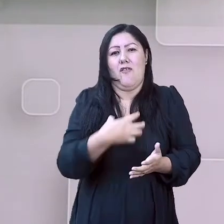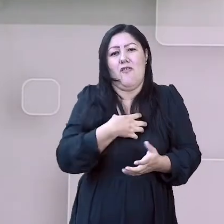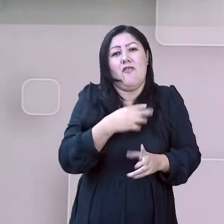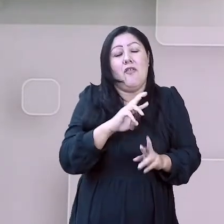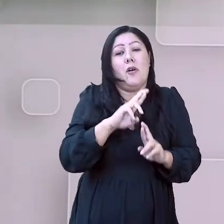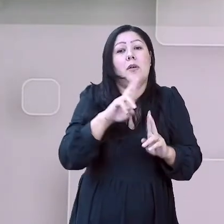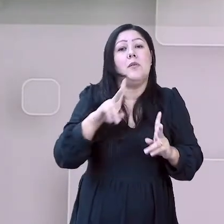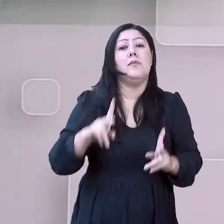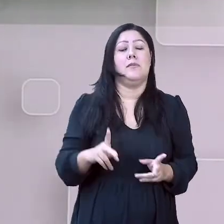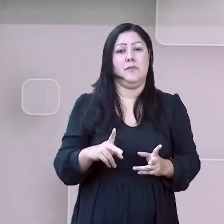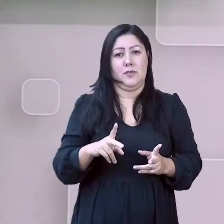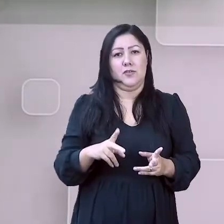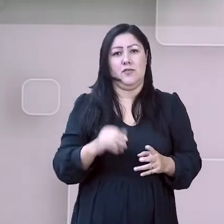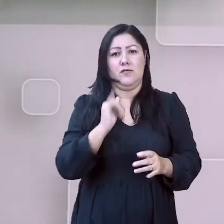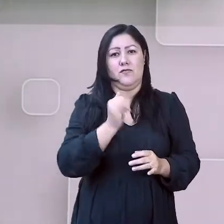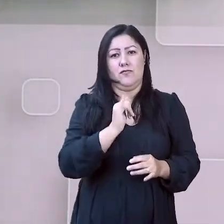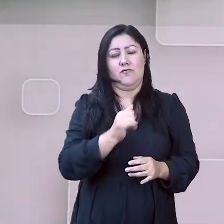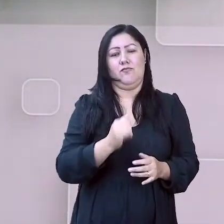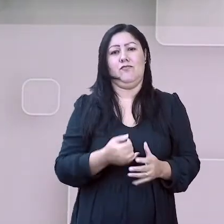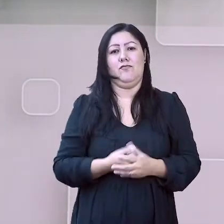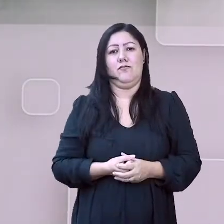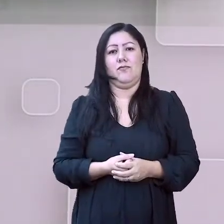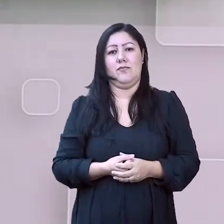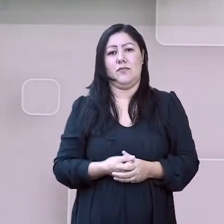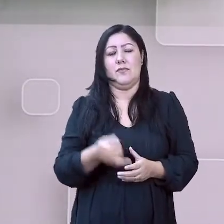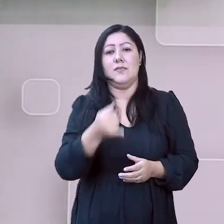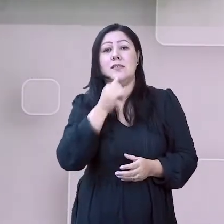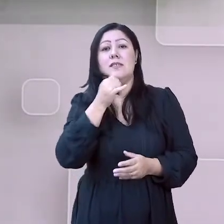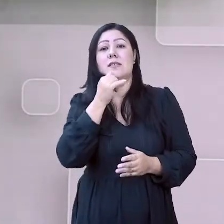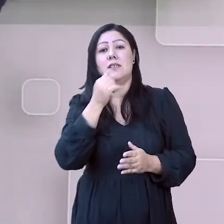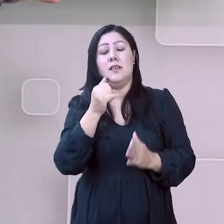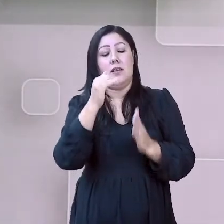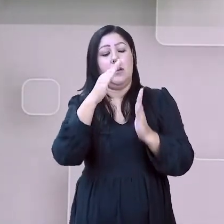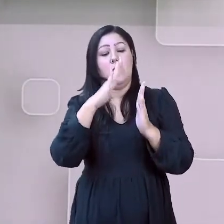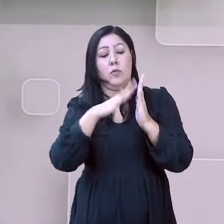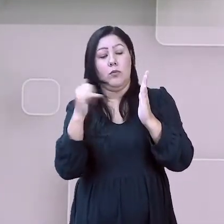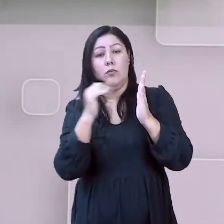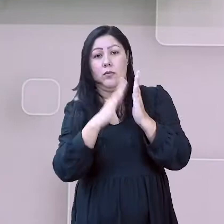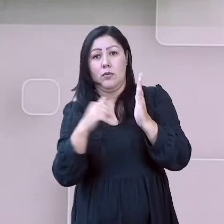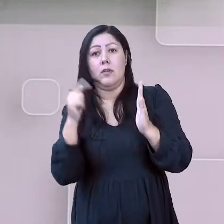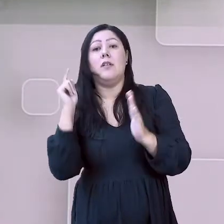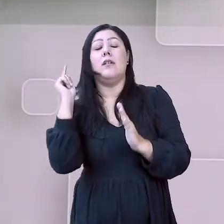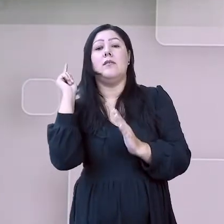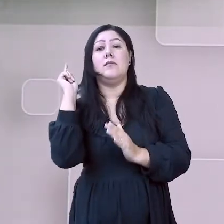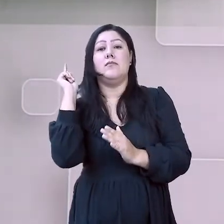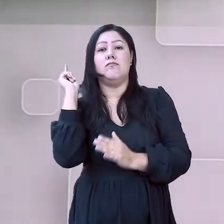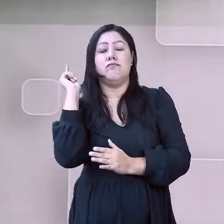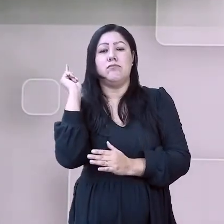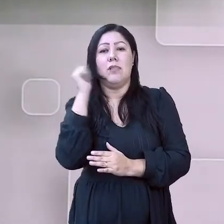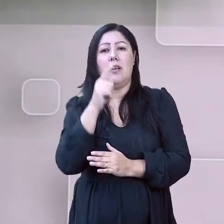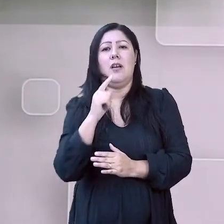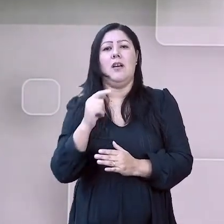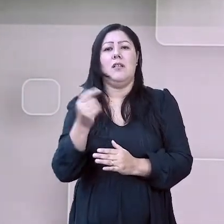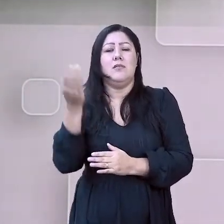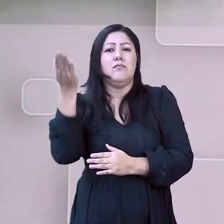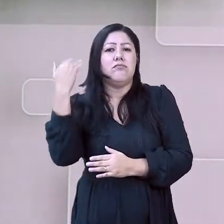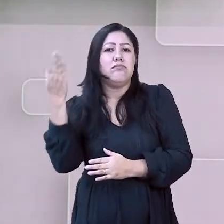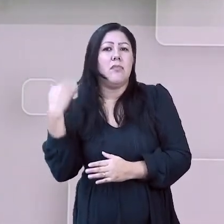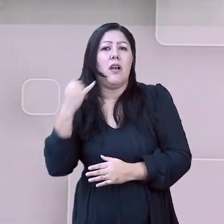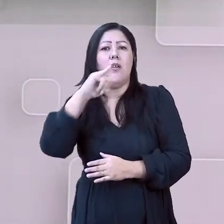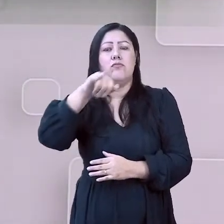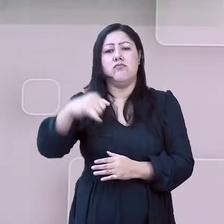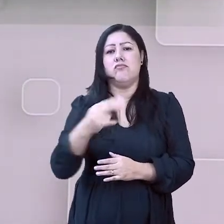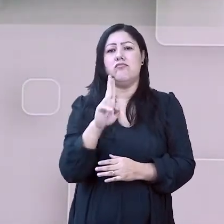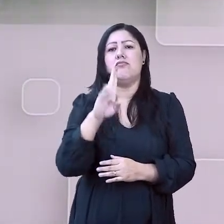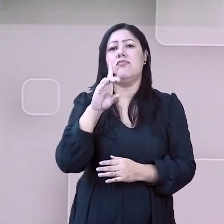Por exemplo, o calendário judaico. No calendário judaico, a história humana já está